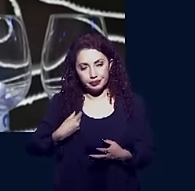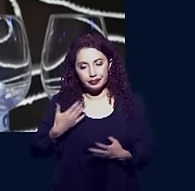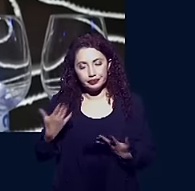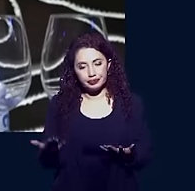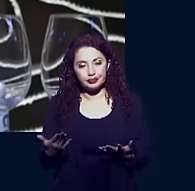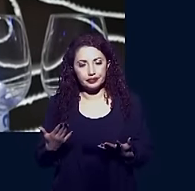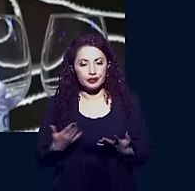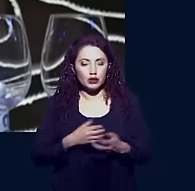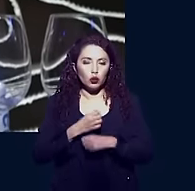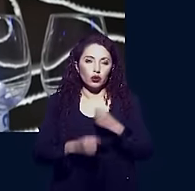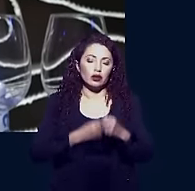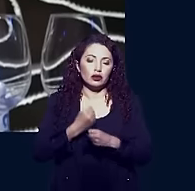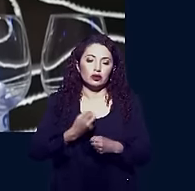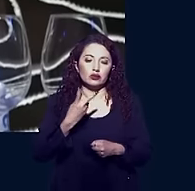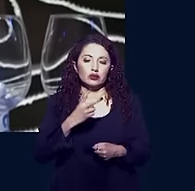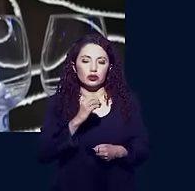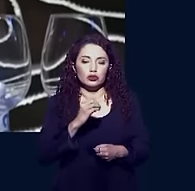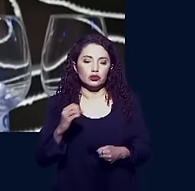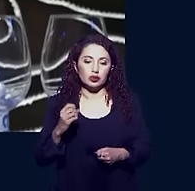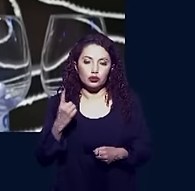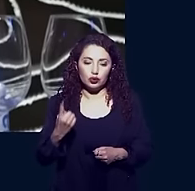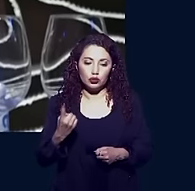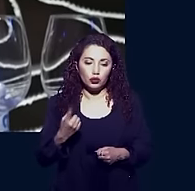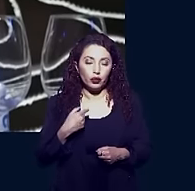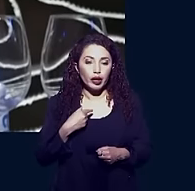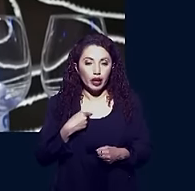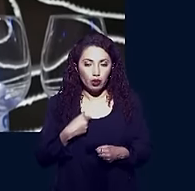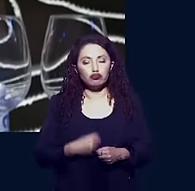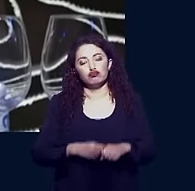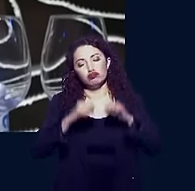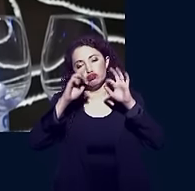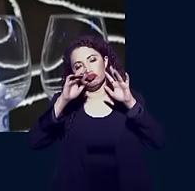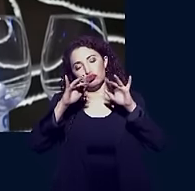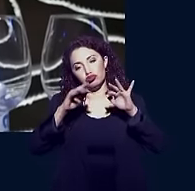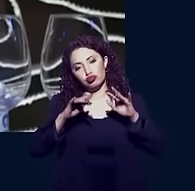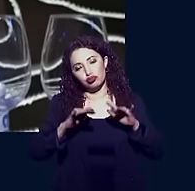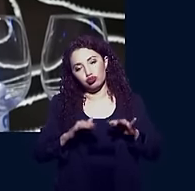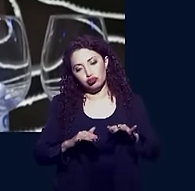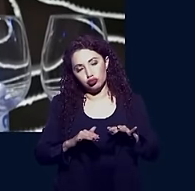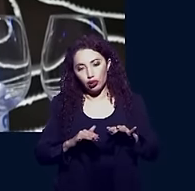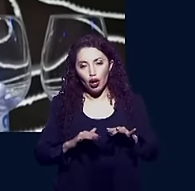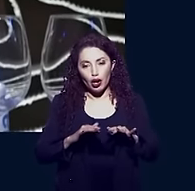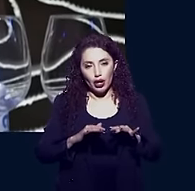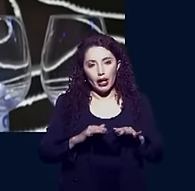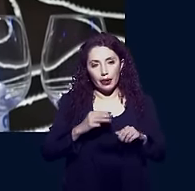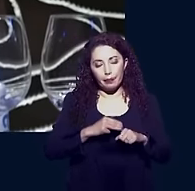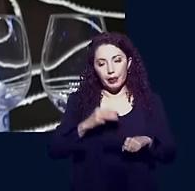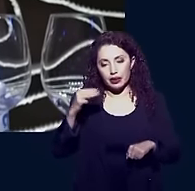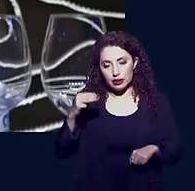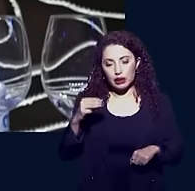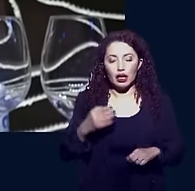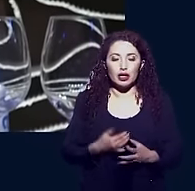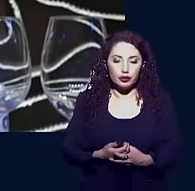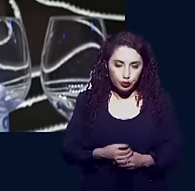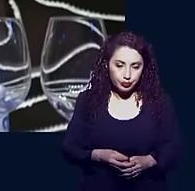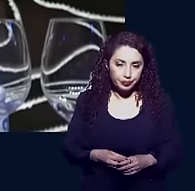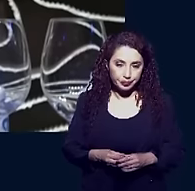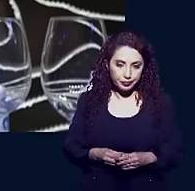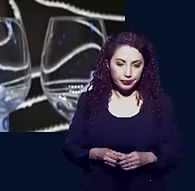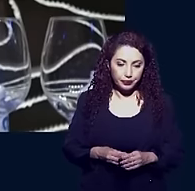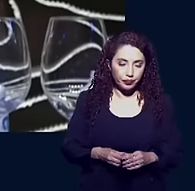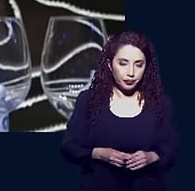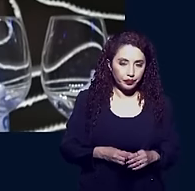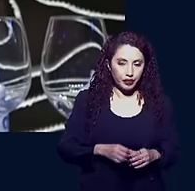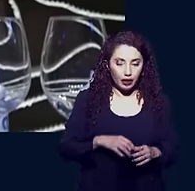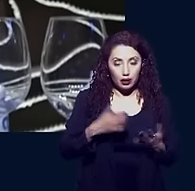2001 2002 eu tava fazendo a minha tese de Mestrado que era sobre impulso fiscal ajustado ao ciclo e eu tinha que calcular um PIB potencial